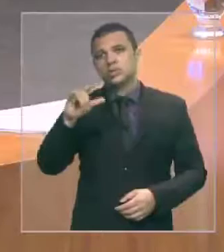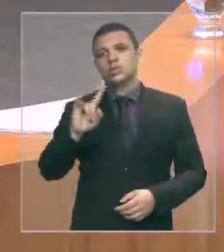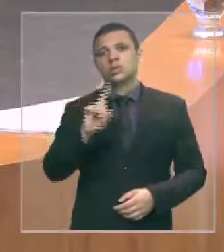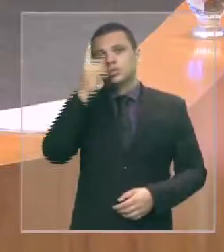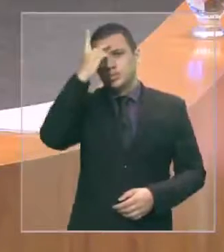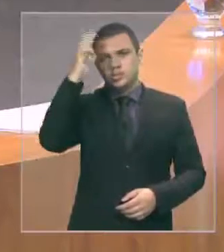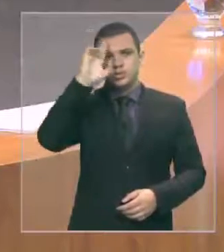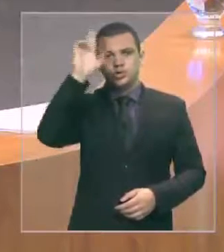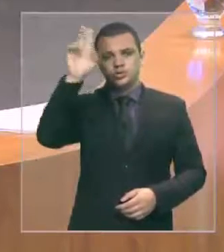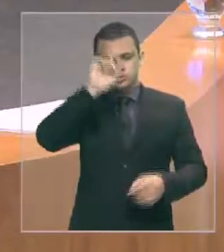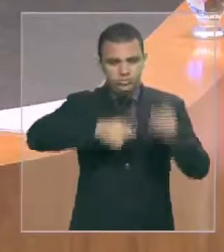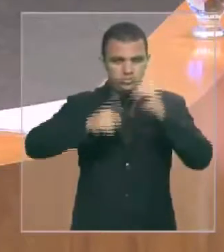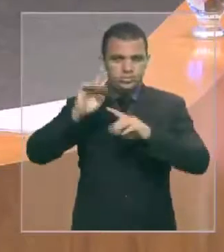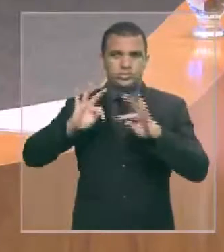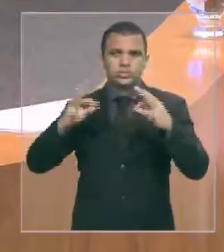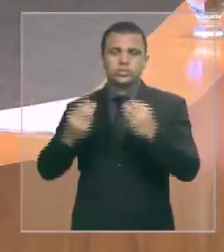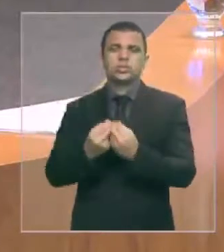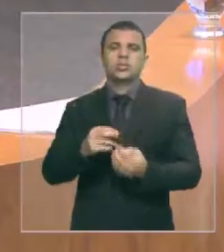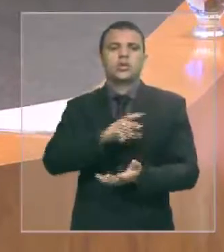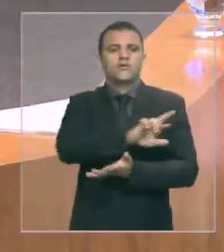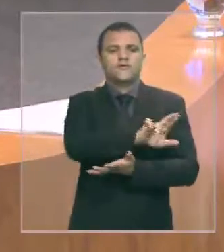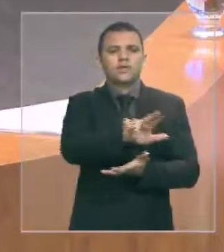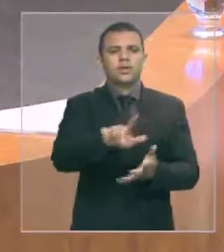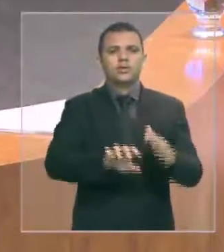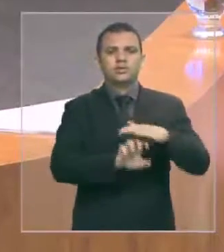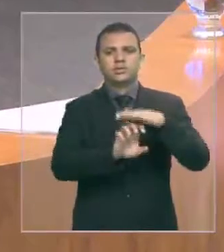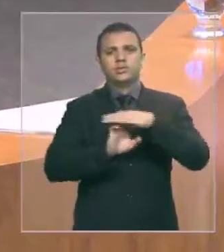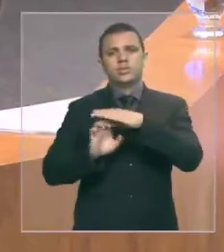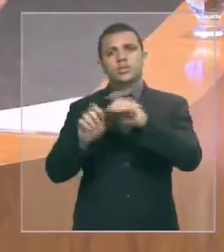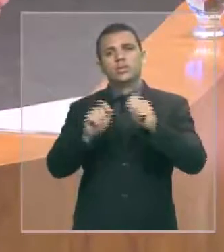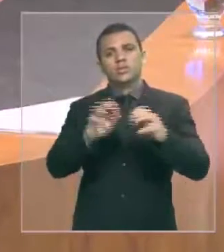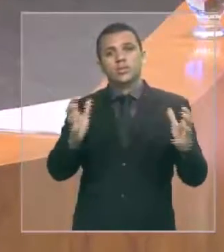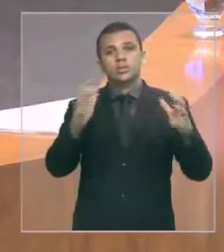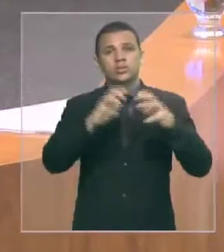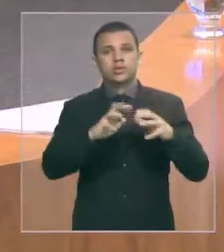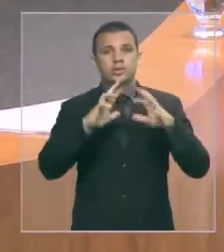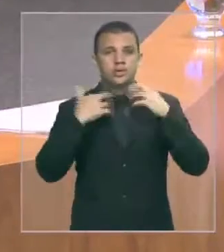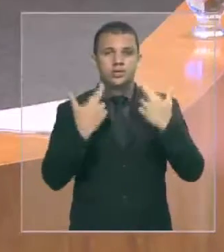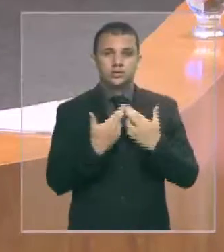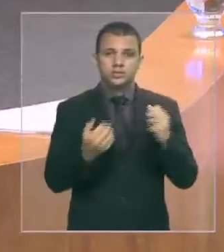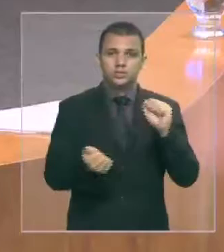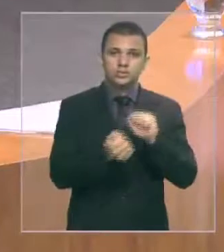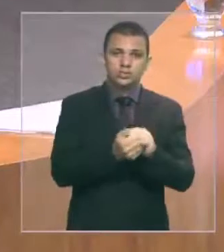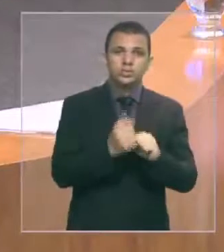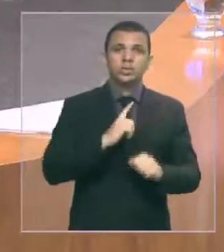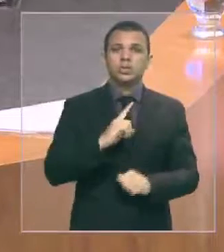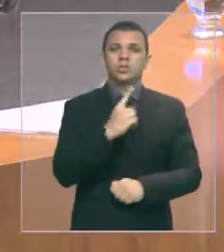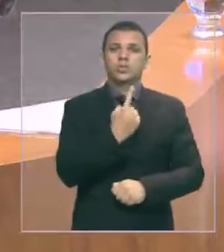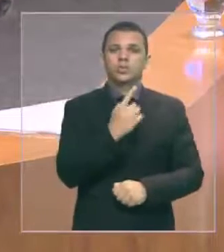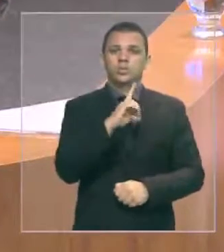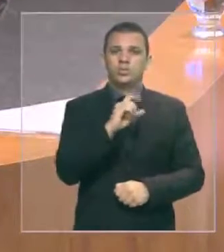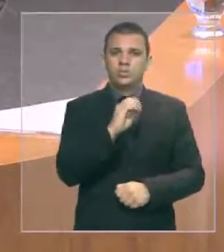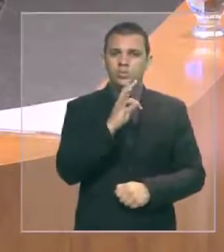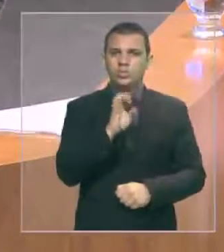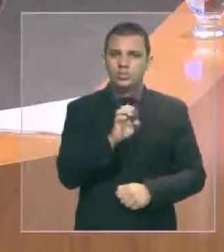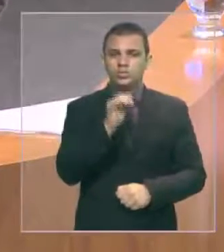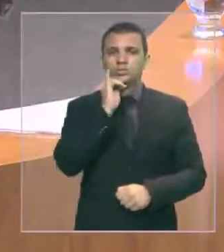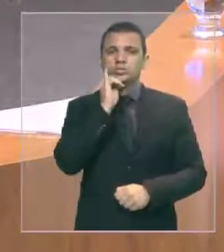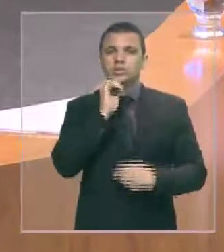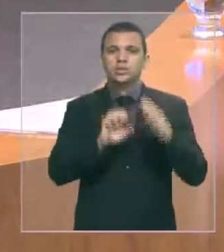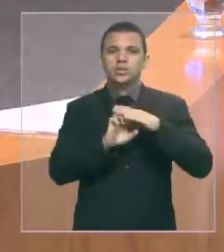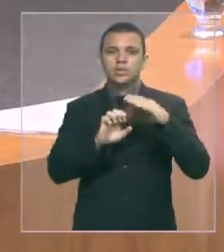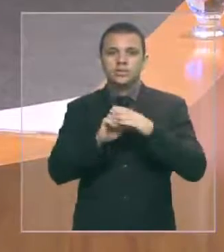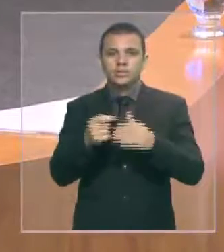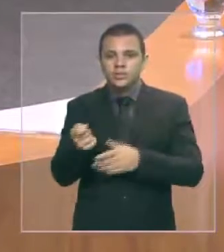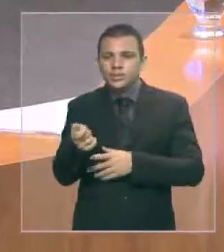vários empresários podem se reunir em consórcio para ganhar um lote. É o caso das empresas pequenas, elas